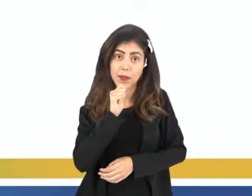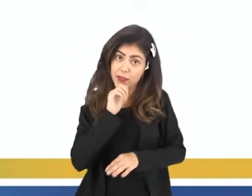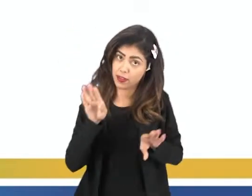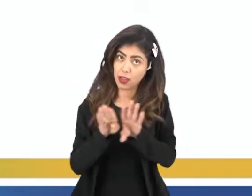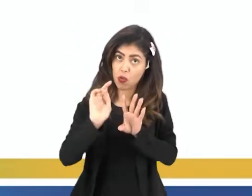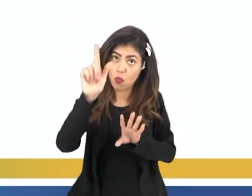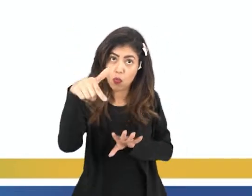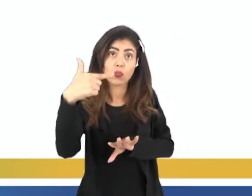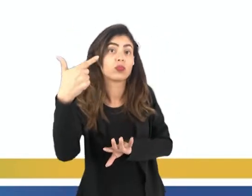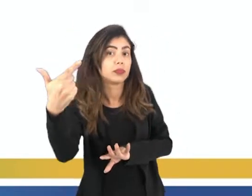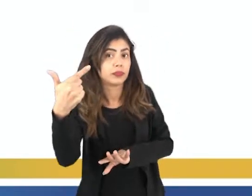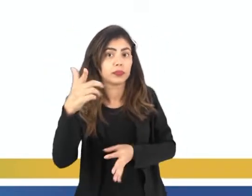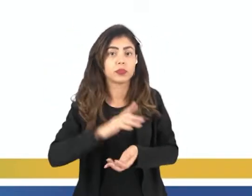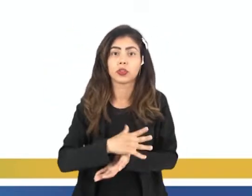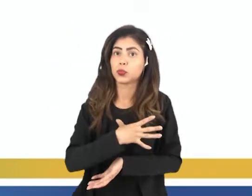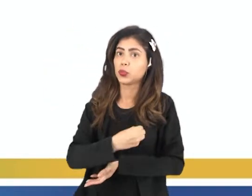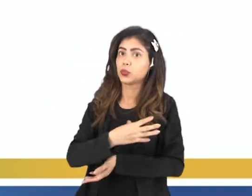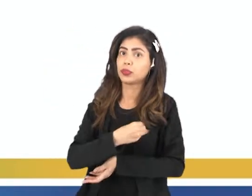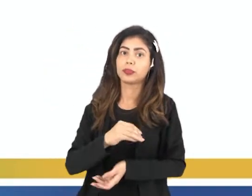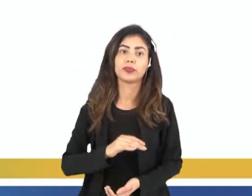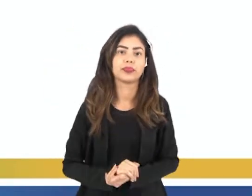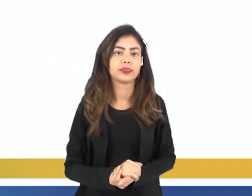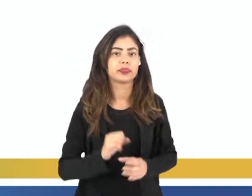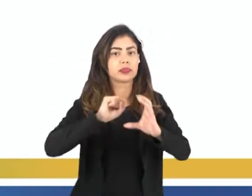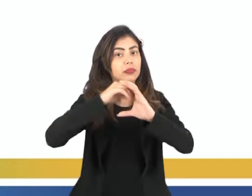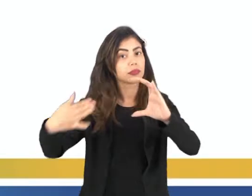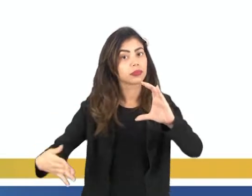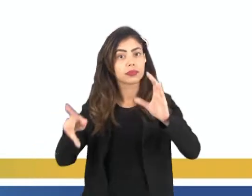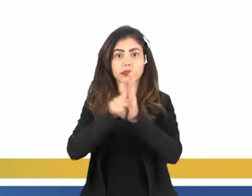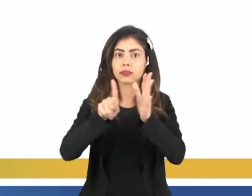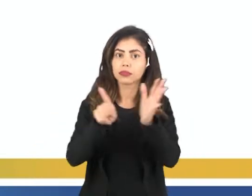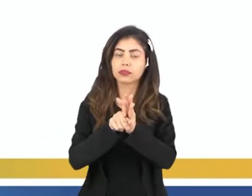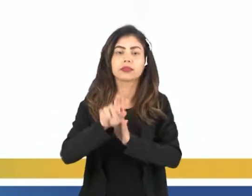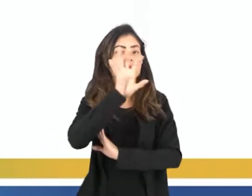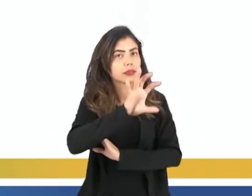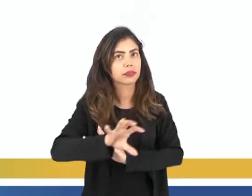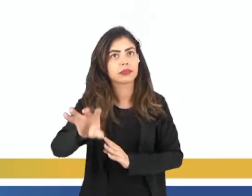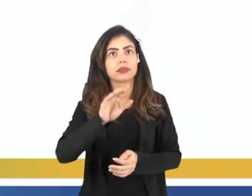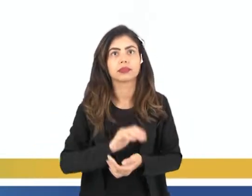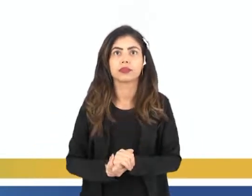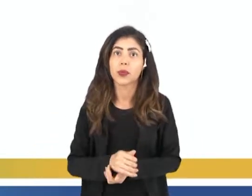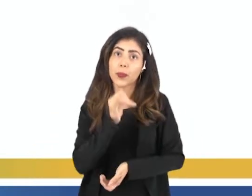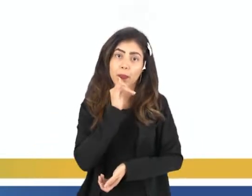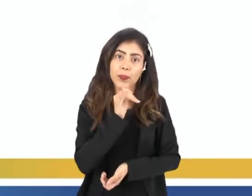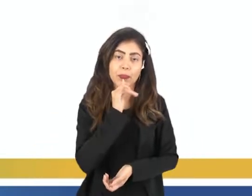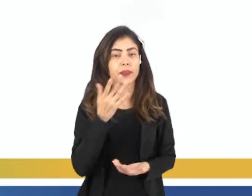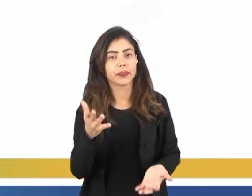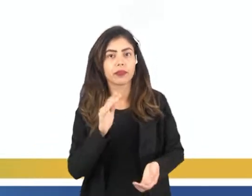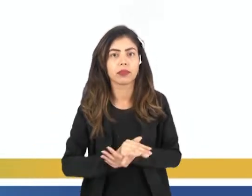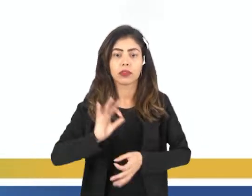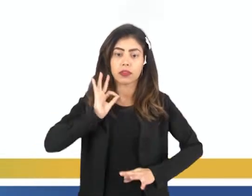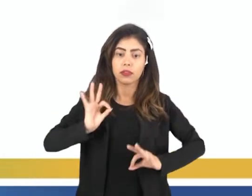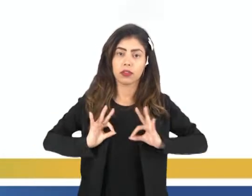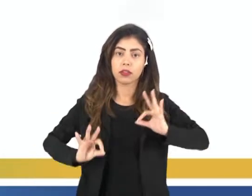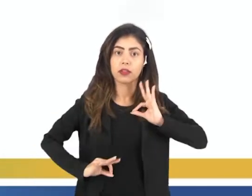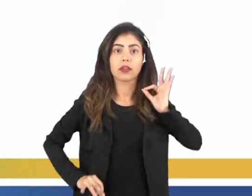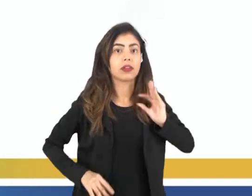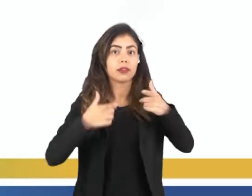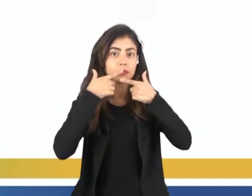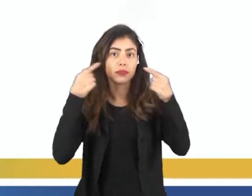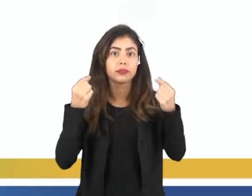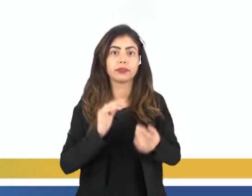existem outros mamíferos característicos da região. São mamíferos terrestres como as onças,